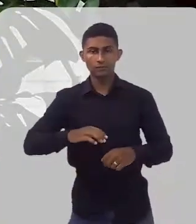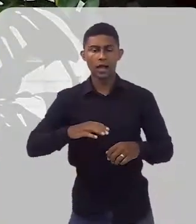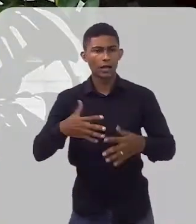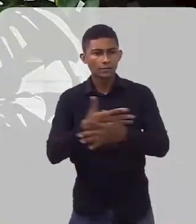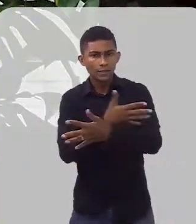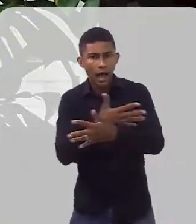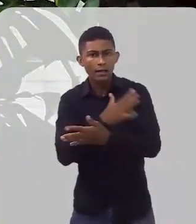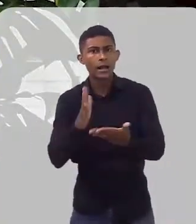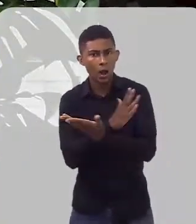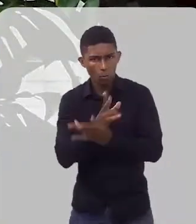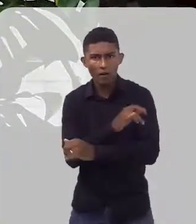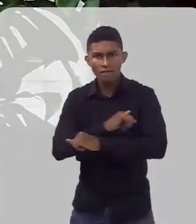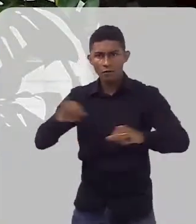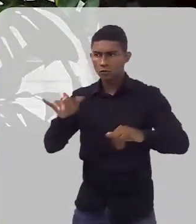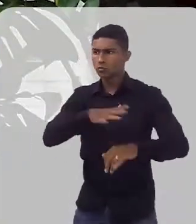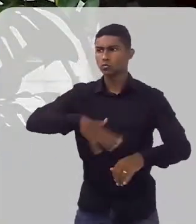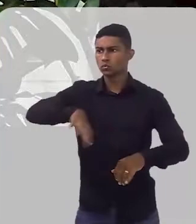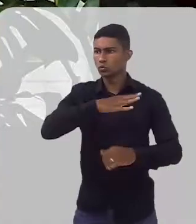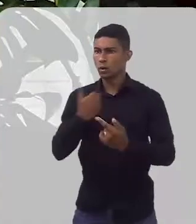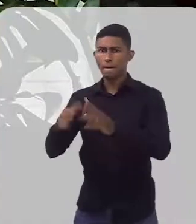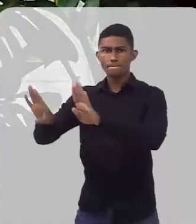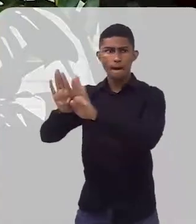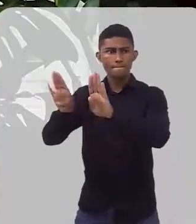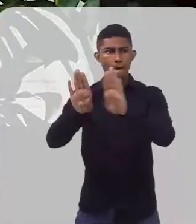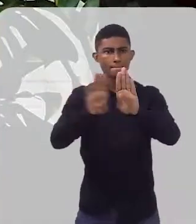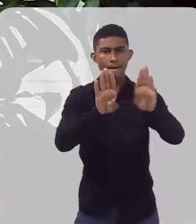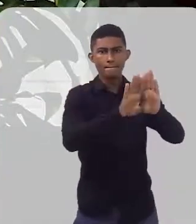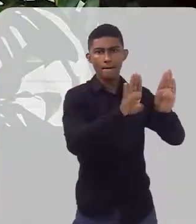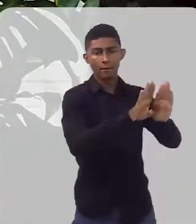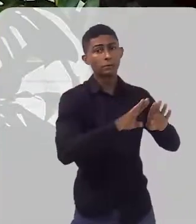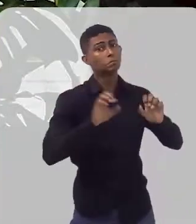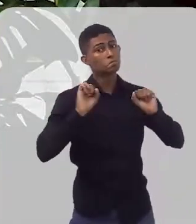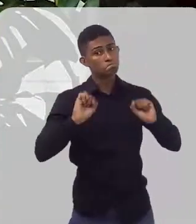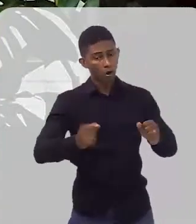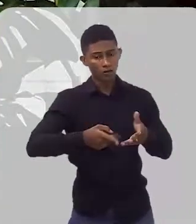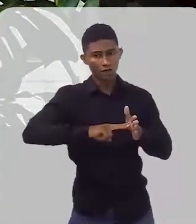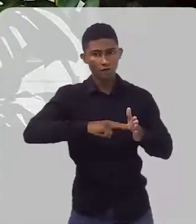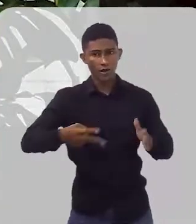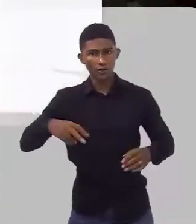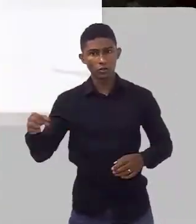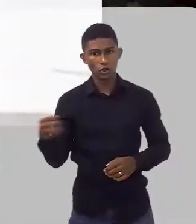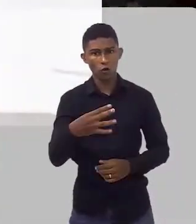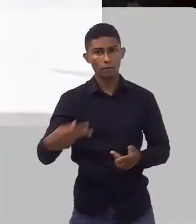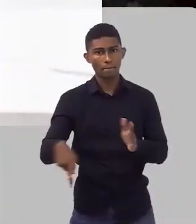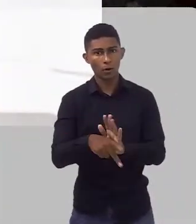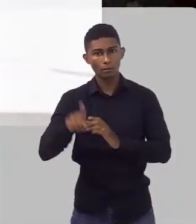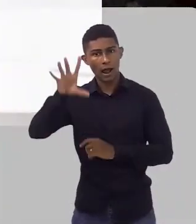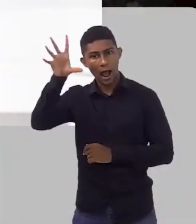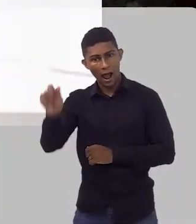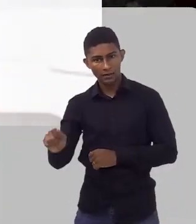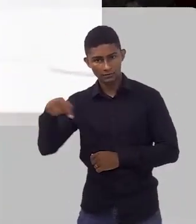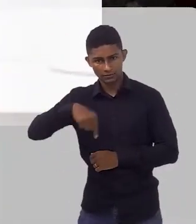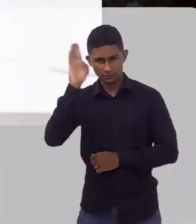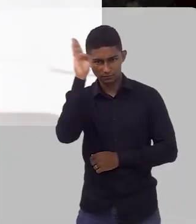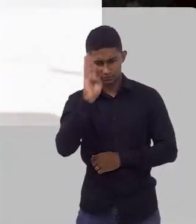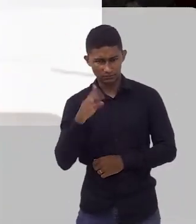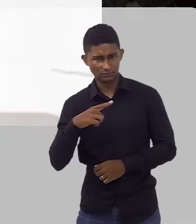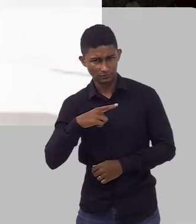decretaram lockdown. Existe alguma possibilidade de novas variantes asiáticas aqui no Brasil? Queria que o senhor falasse um pouquinho sobre